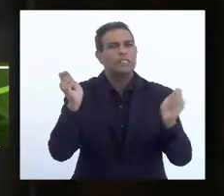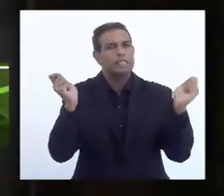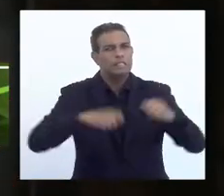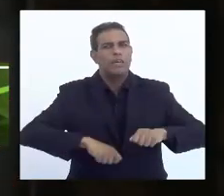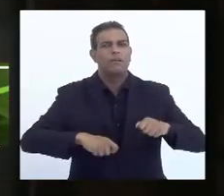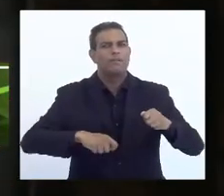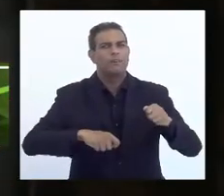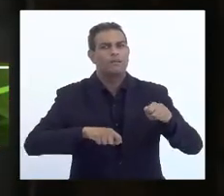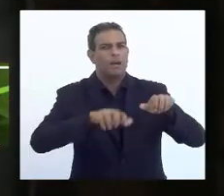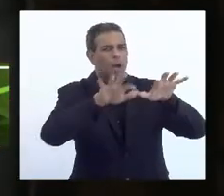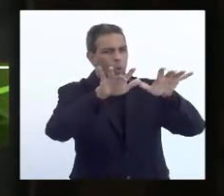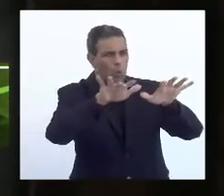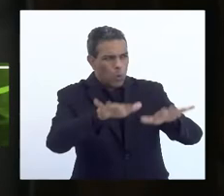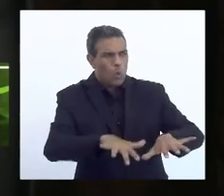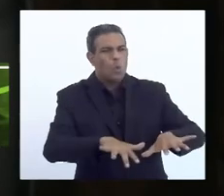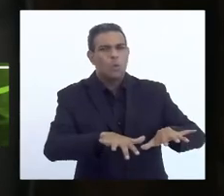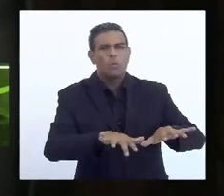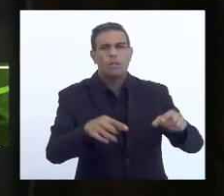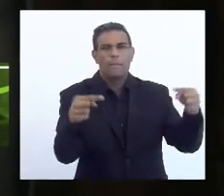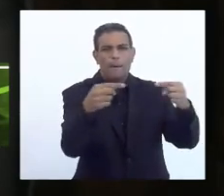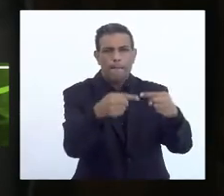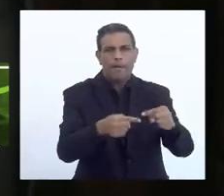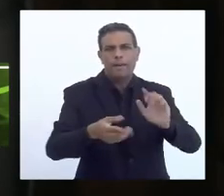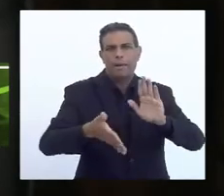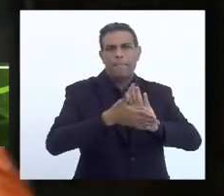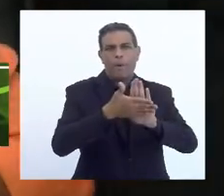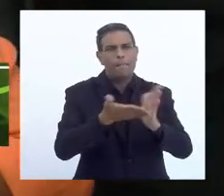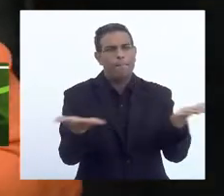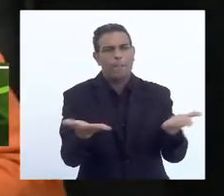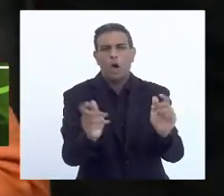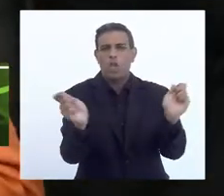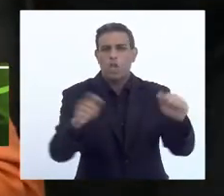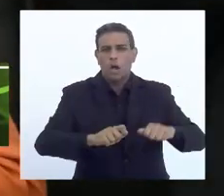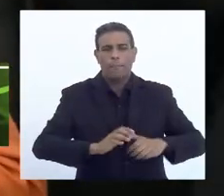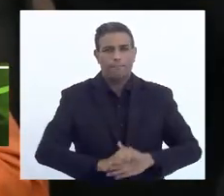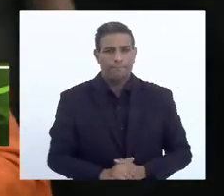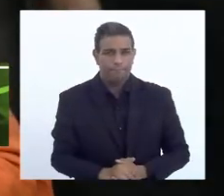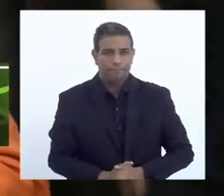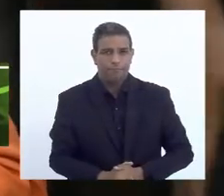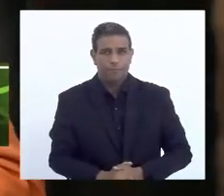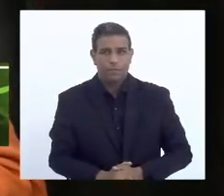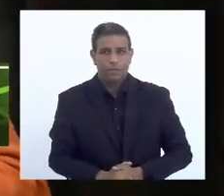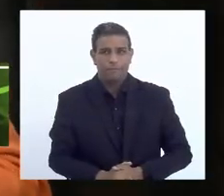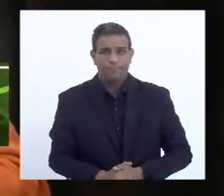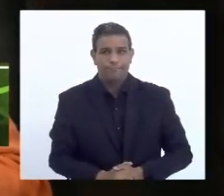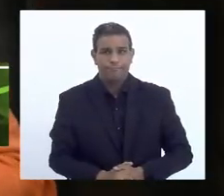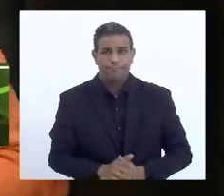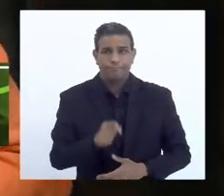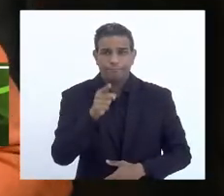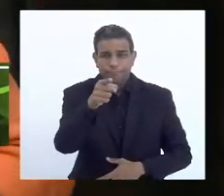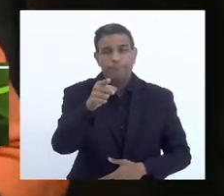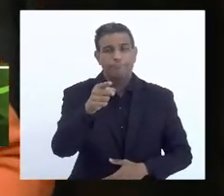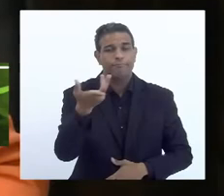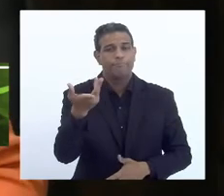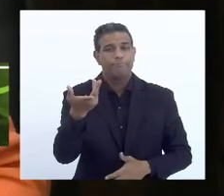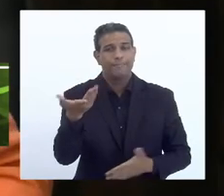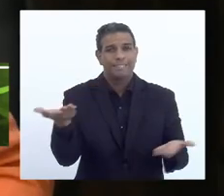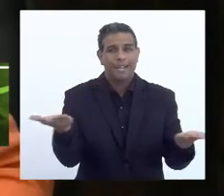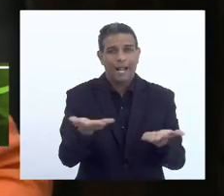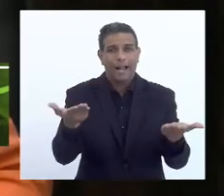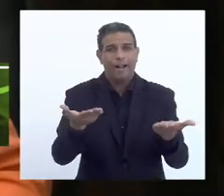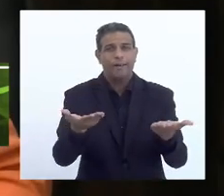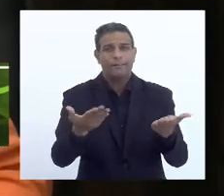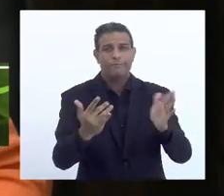ser redigido, tudo direitinho. Mas é a questão da caracterização, tanto no